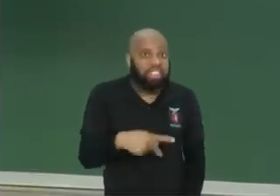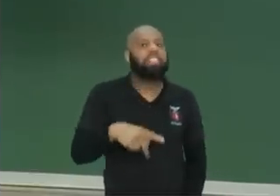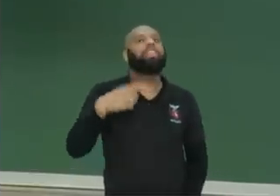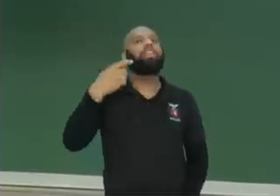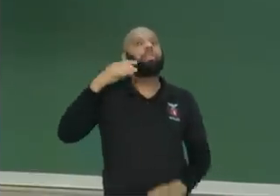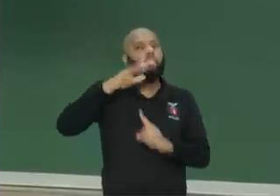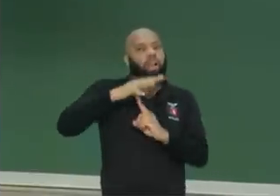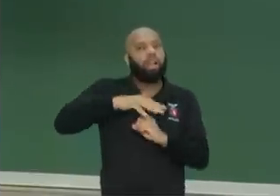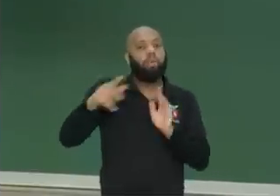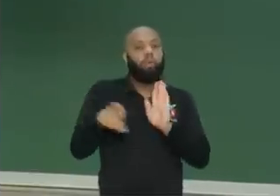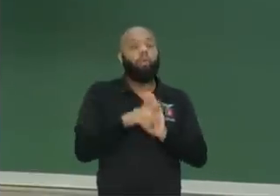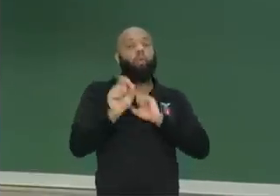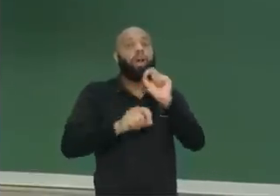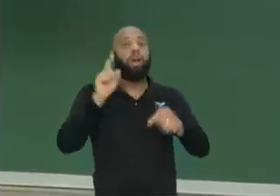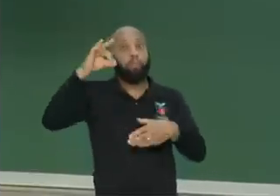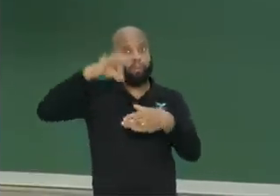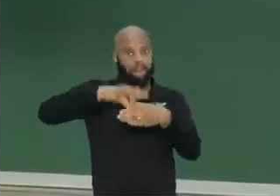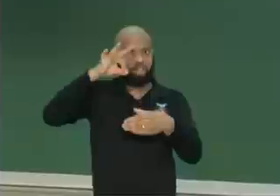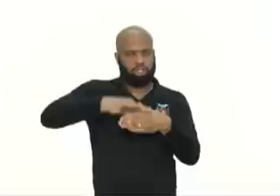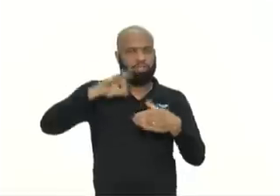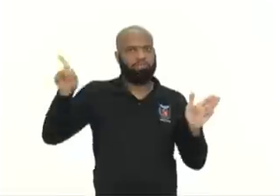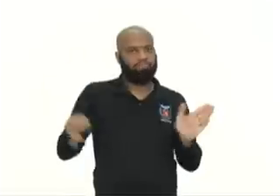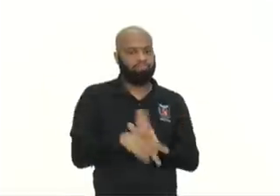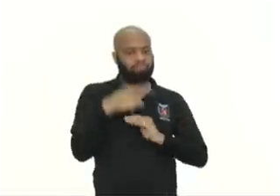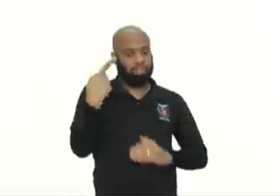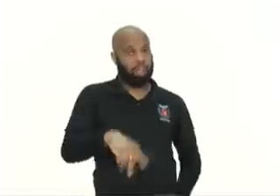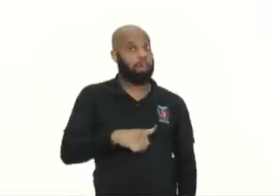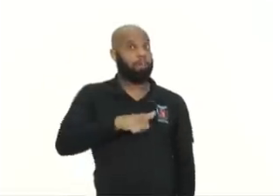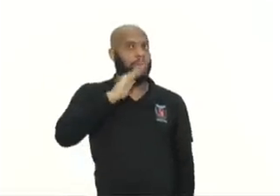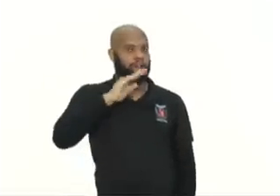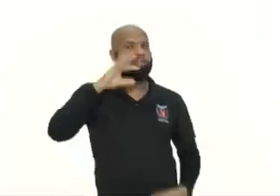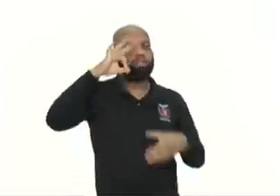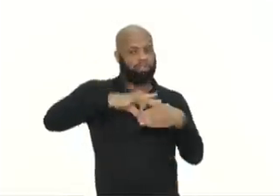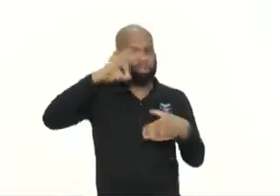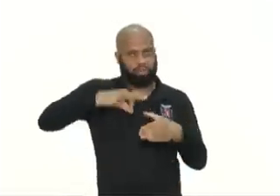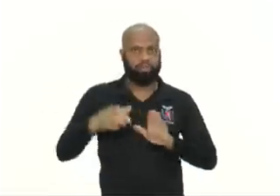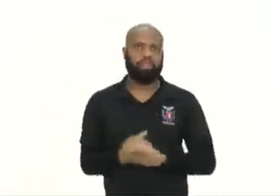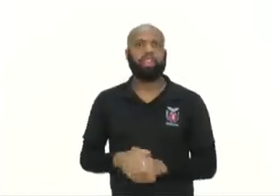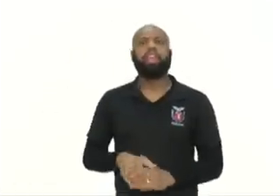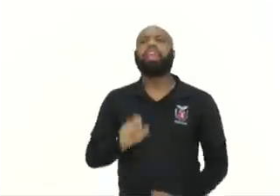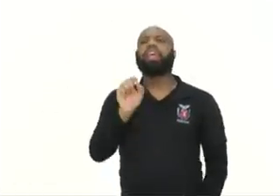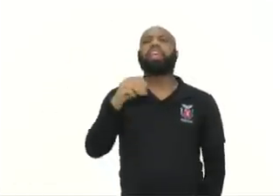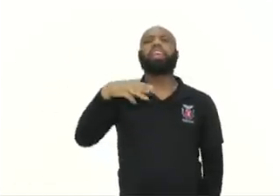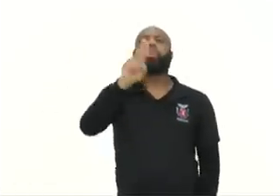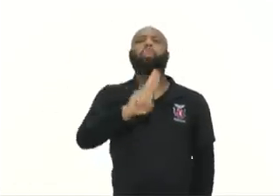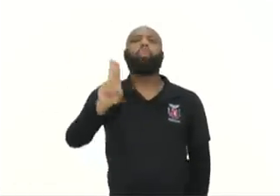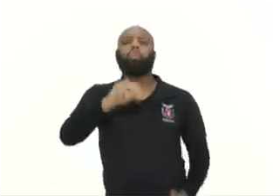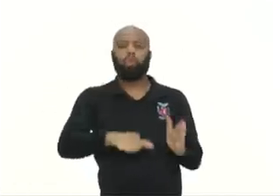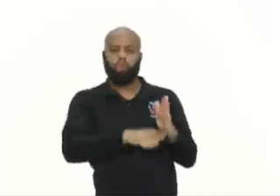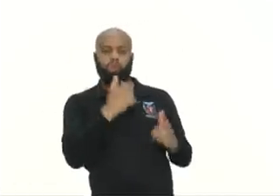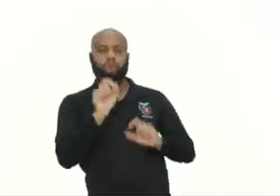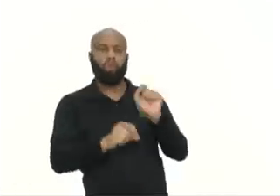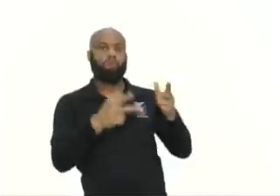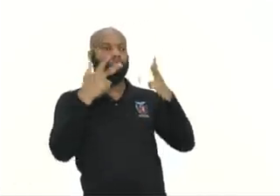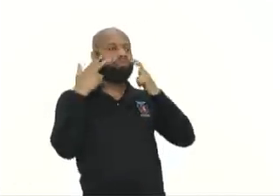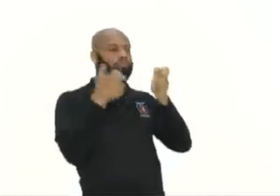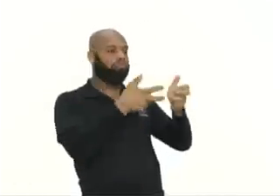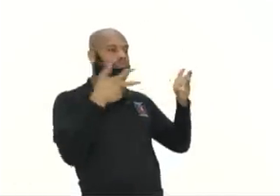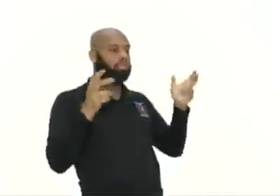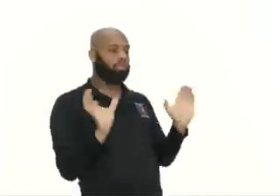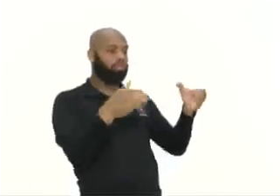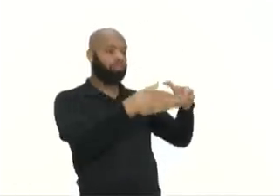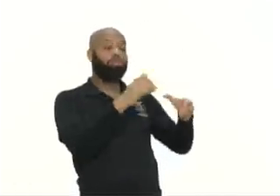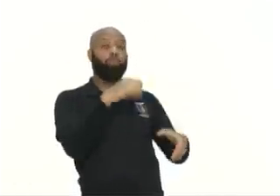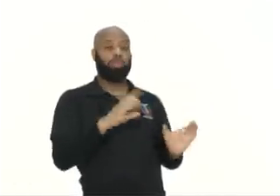bem exclusivo quase que do Paraná, né? Então, os primeiros a fazerem o uso da erva mate foram os indígenas, né? Os